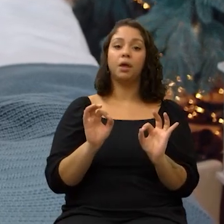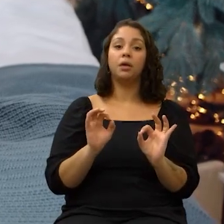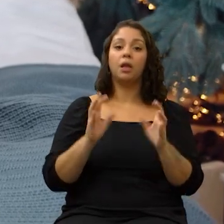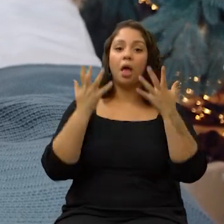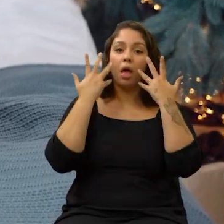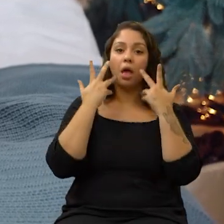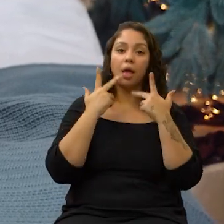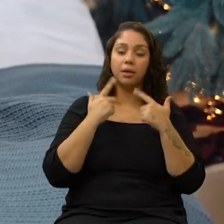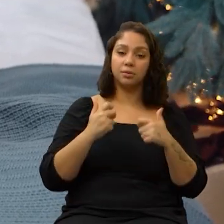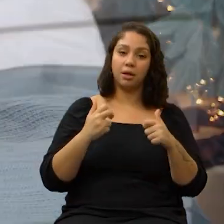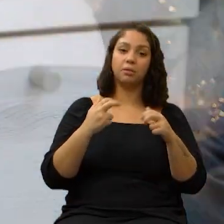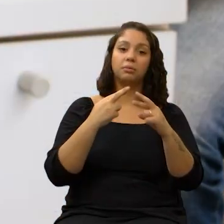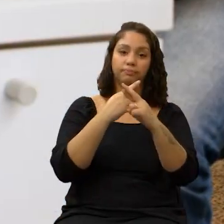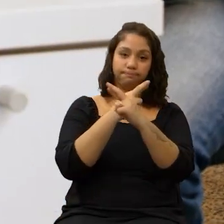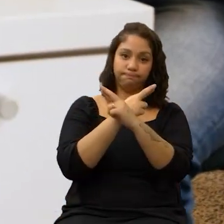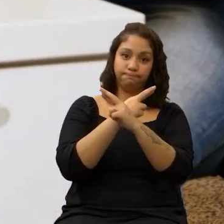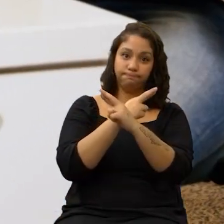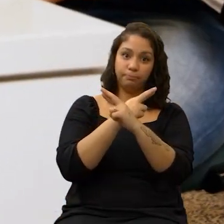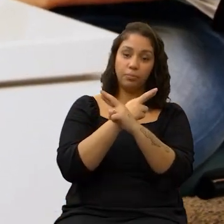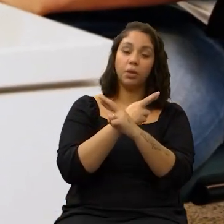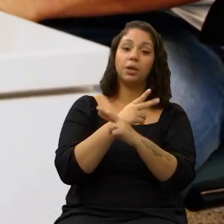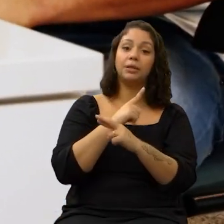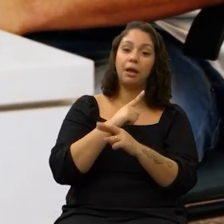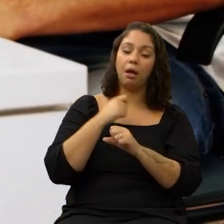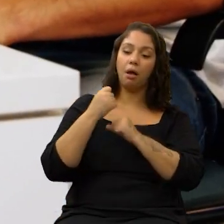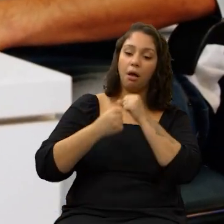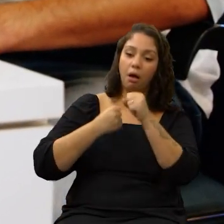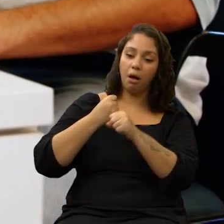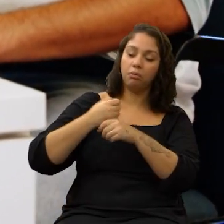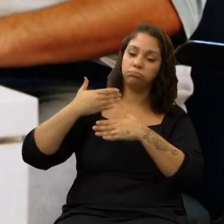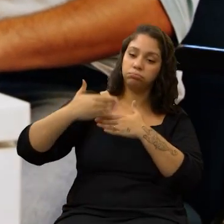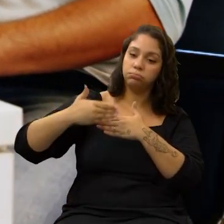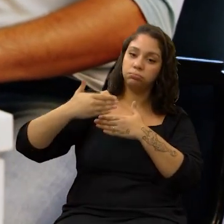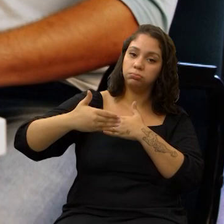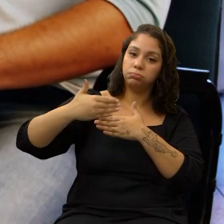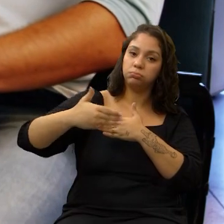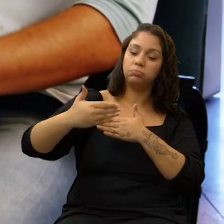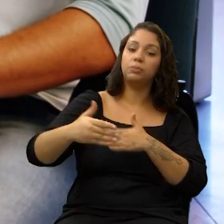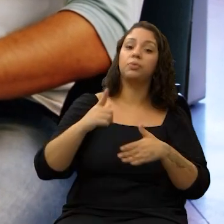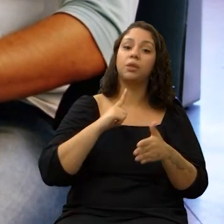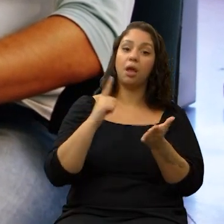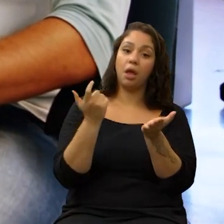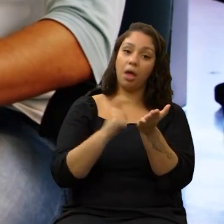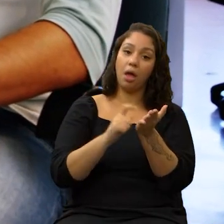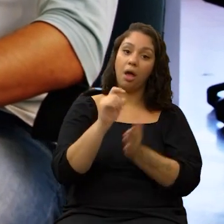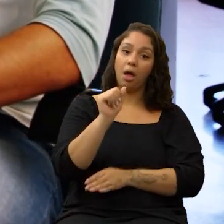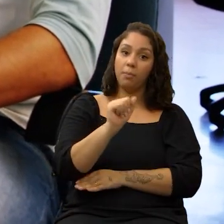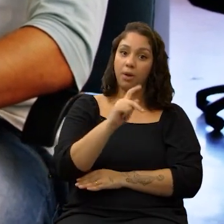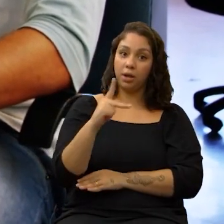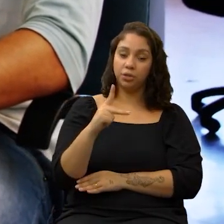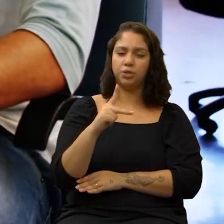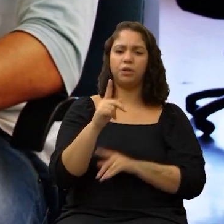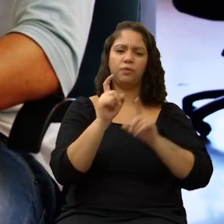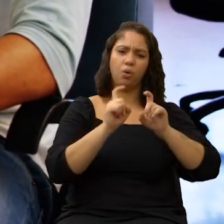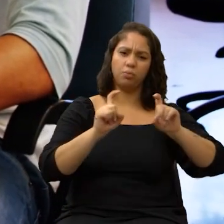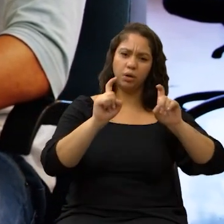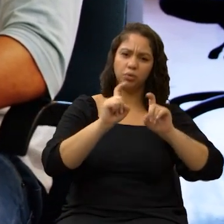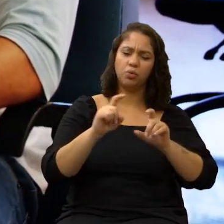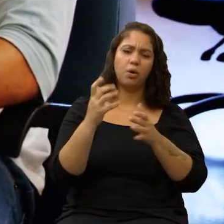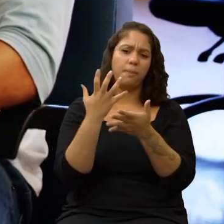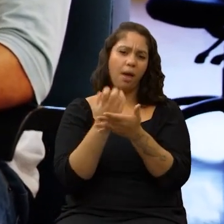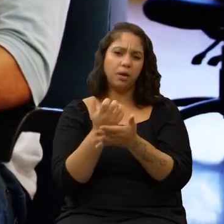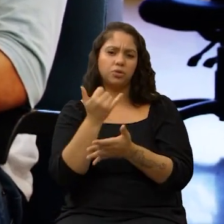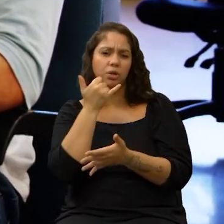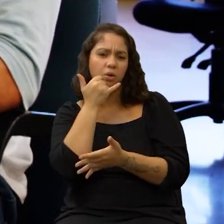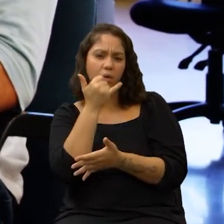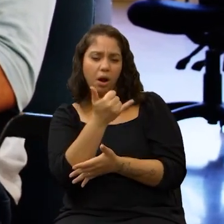a Receita Federal ela vem facilitando ano a ano esse processo de declaração, né? O aplicativo você baixa no seu computador ou no seu tablet